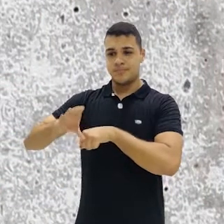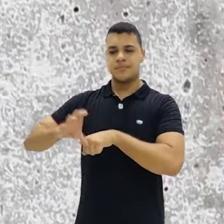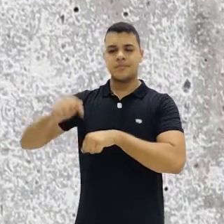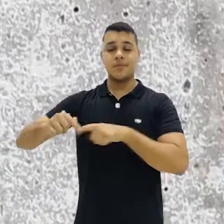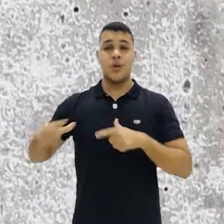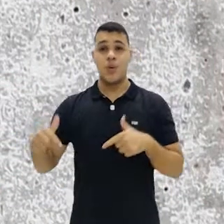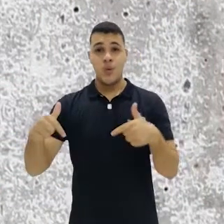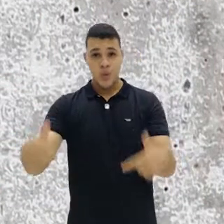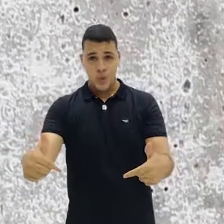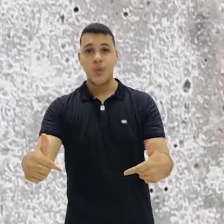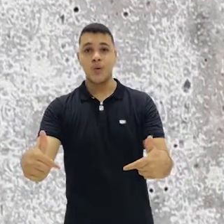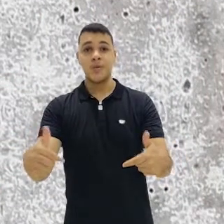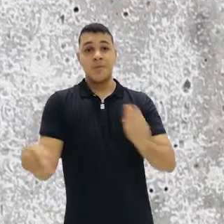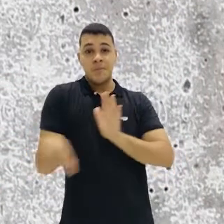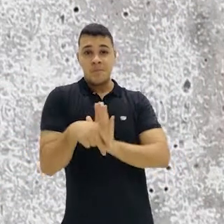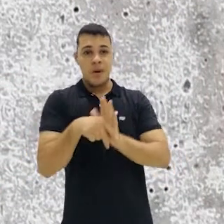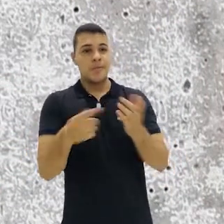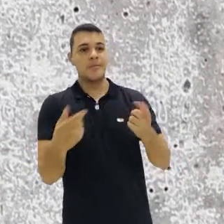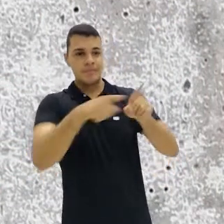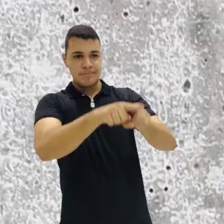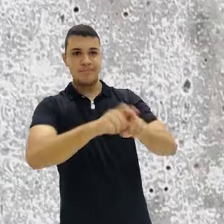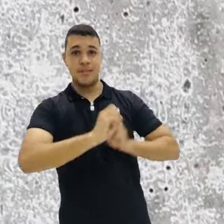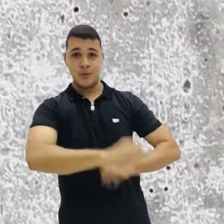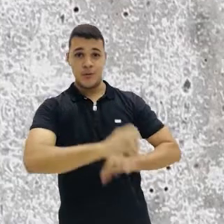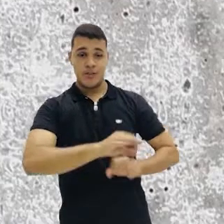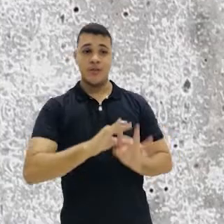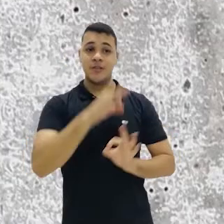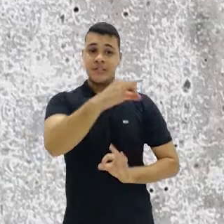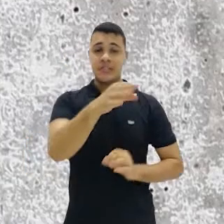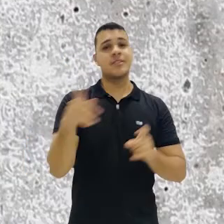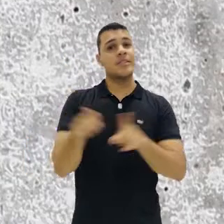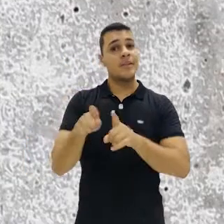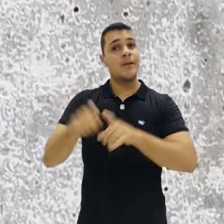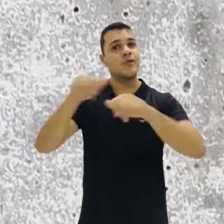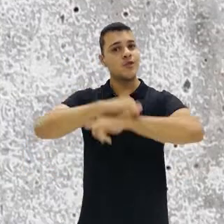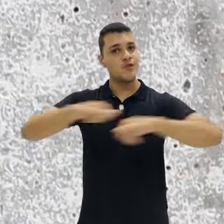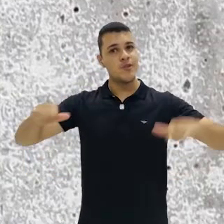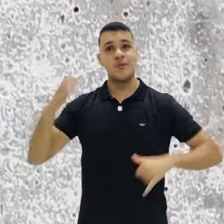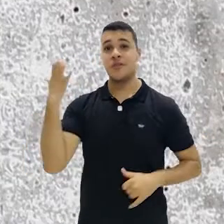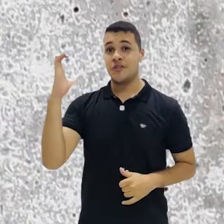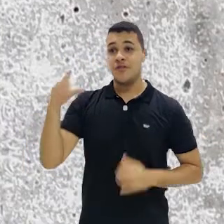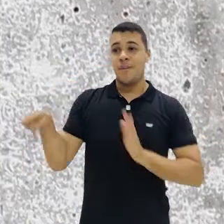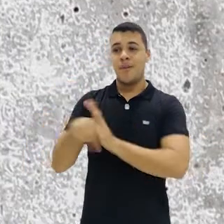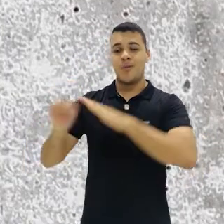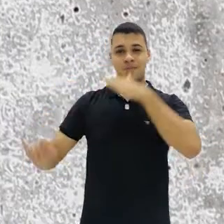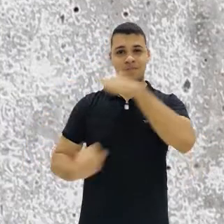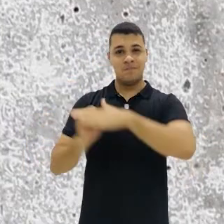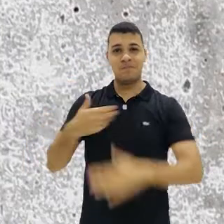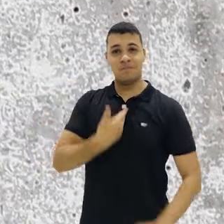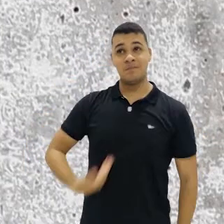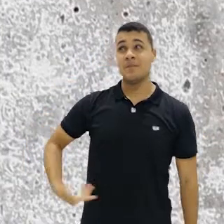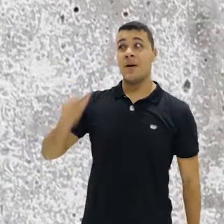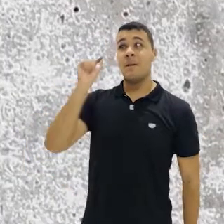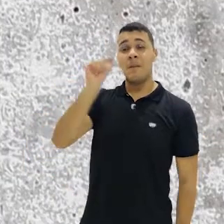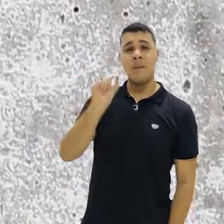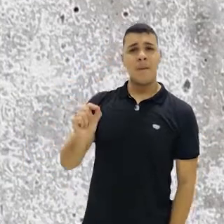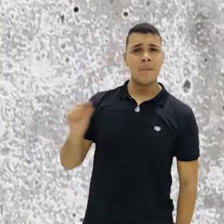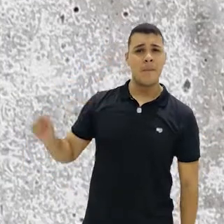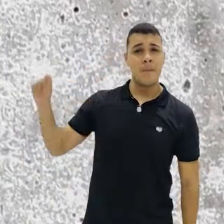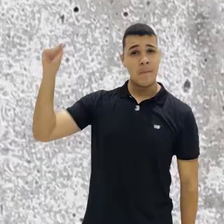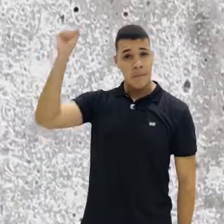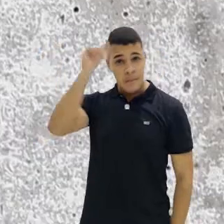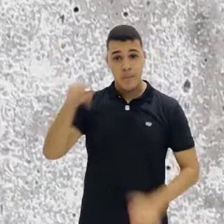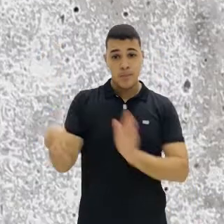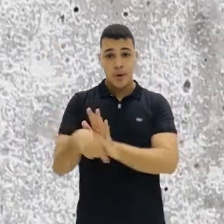Saber Comum, uma iniciativa conjunta de educação à distância e divulgação científica de instituições públicas